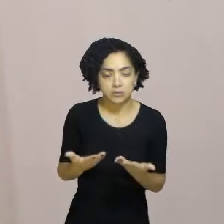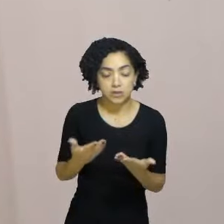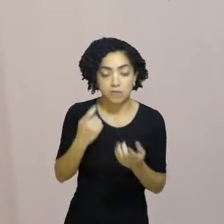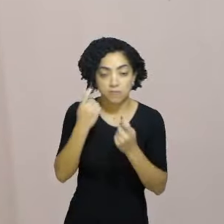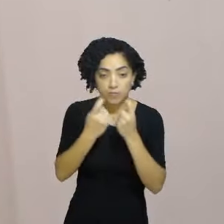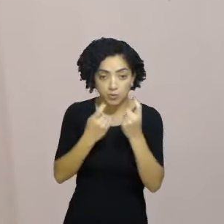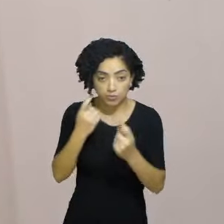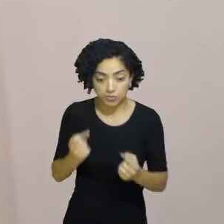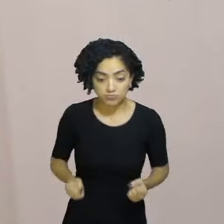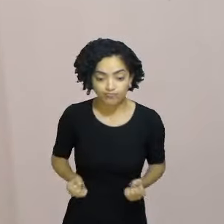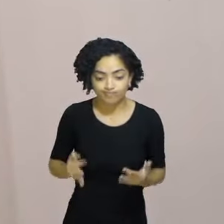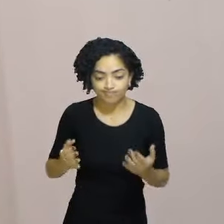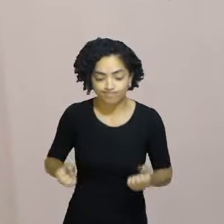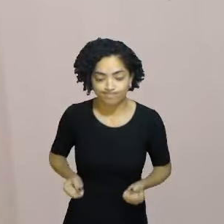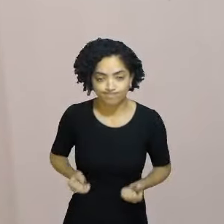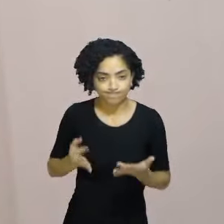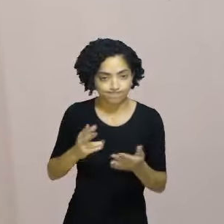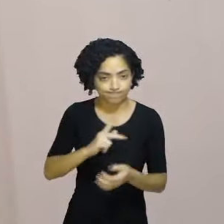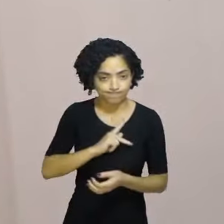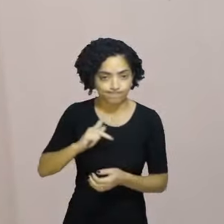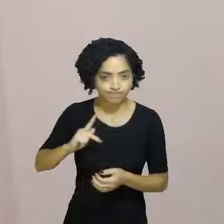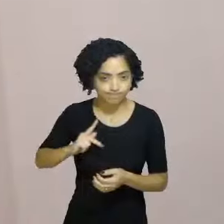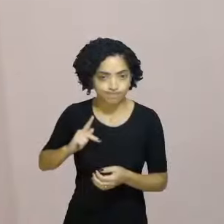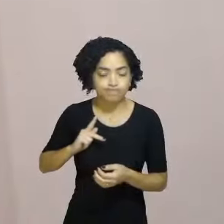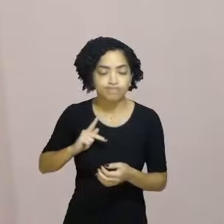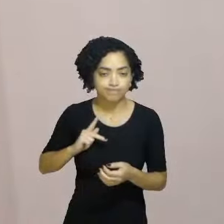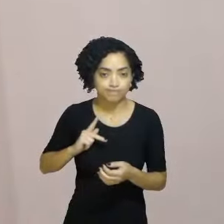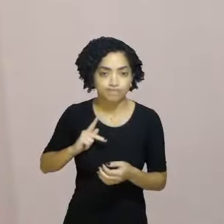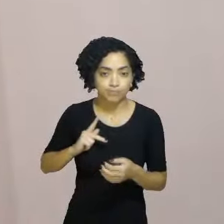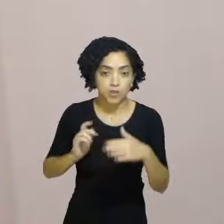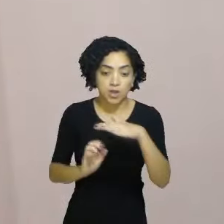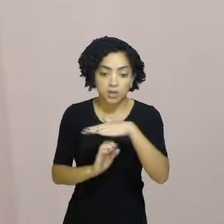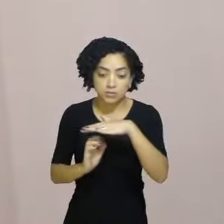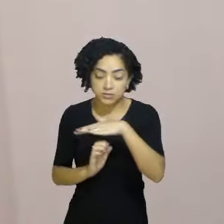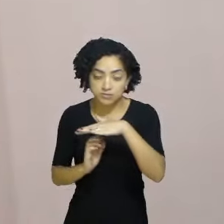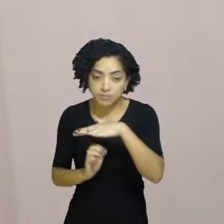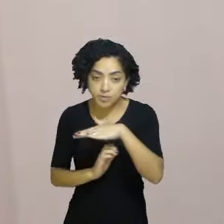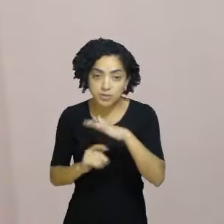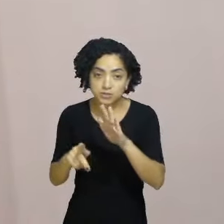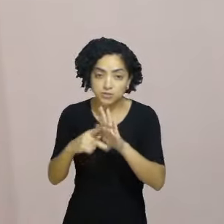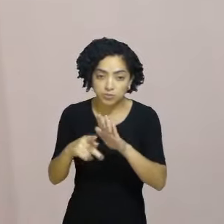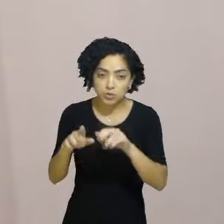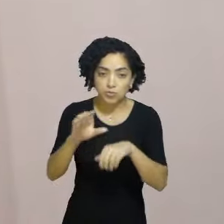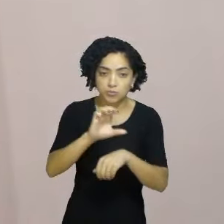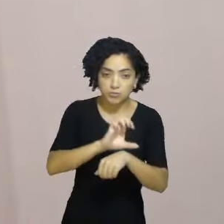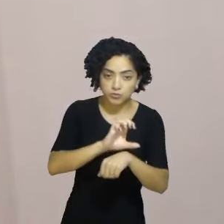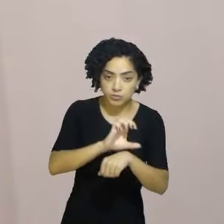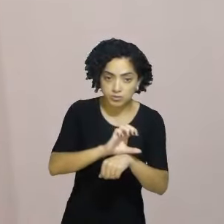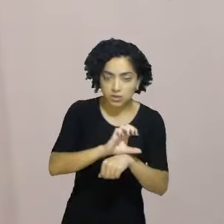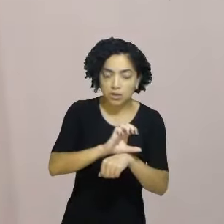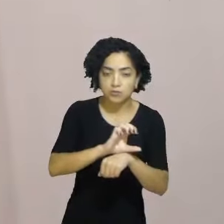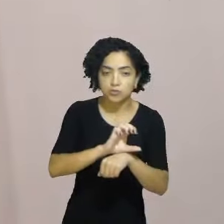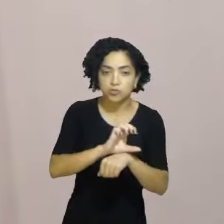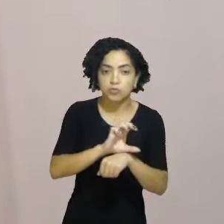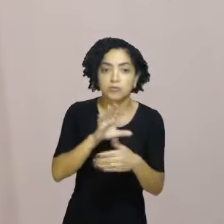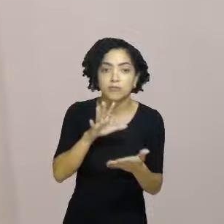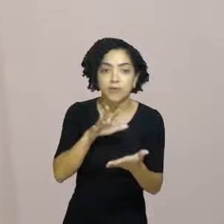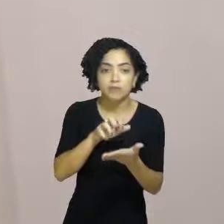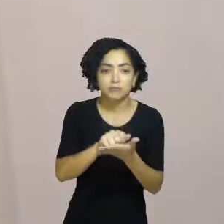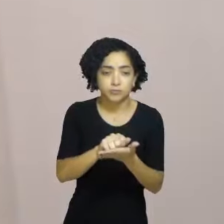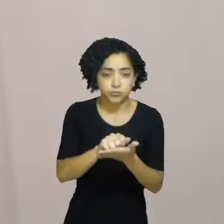gastos públicos este ano, as contas das empresas estatais brasileiras registrarão o maior rombo